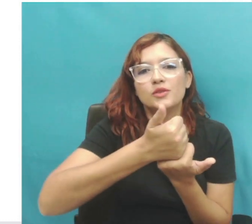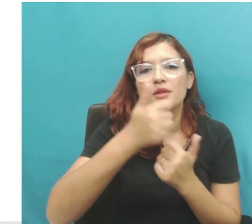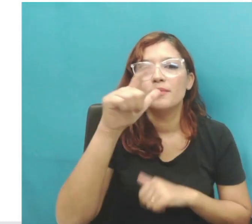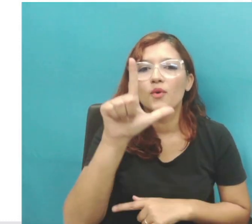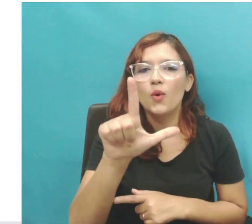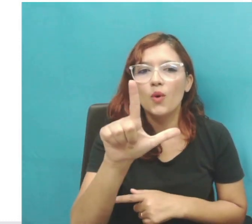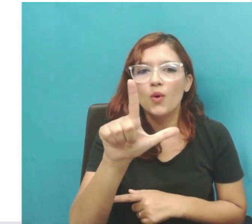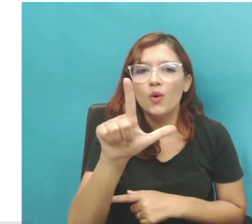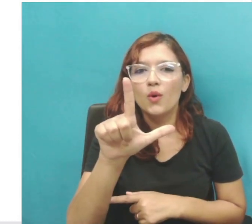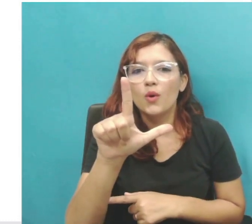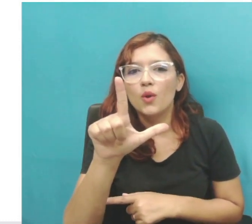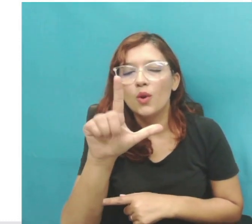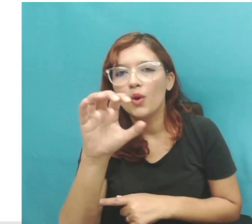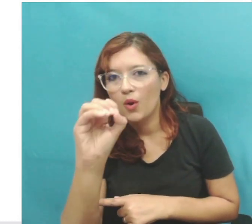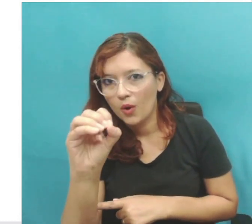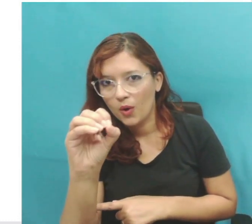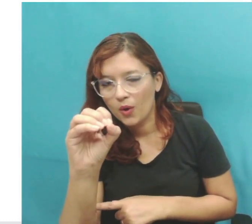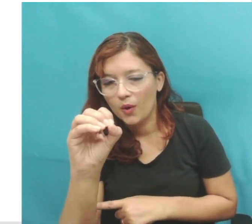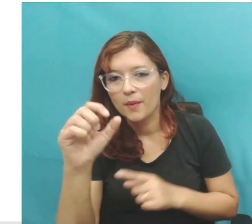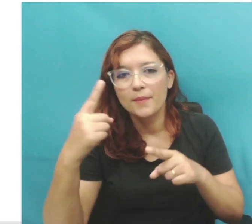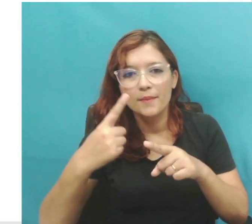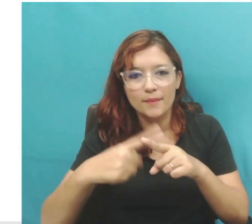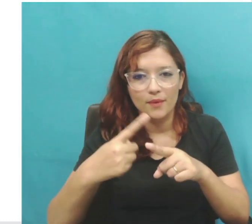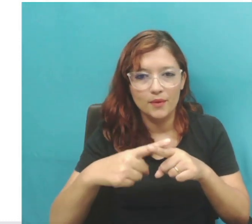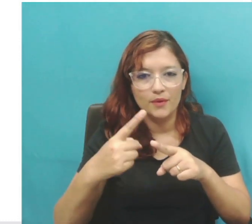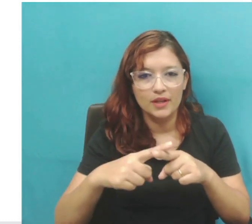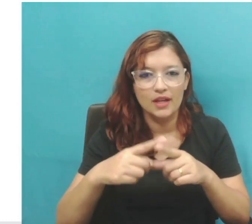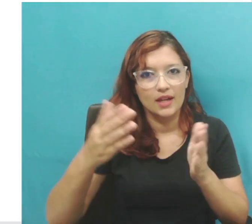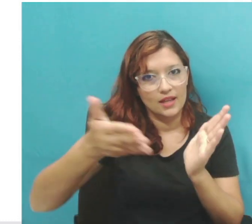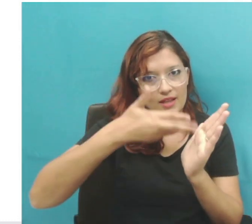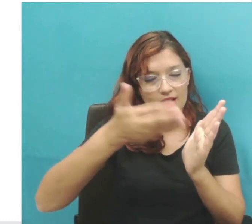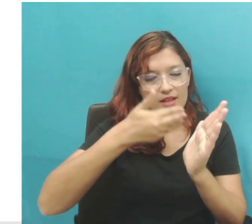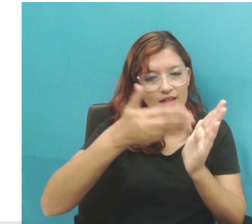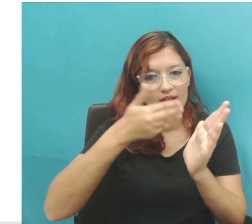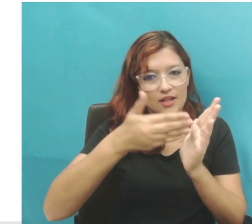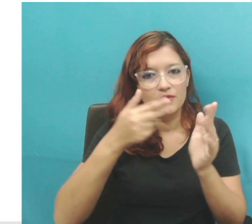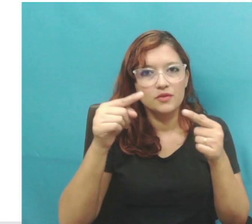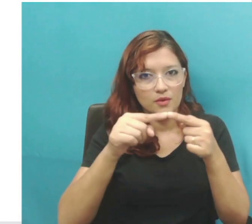Então, eu vou substituir por lo.